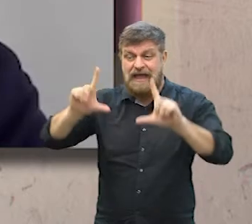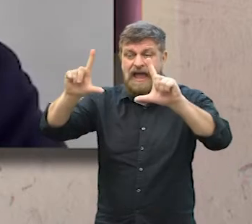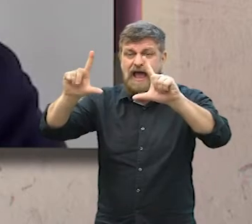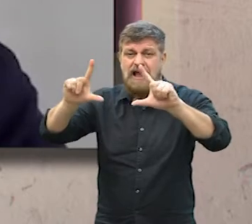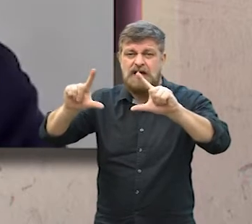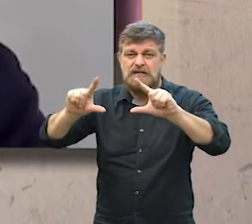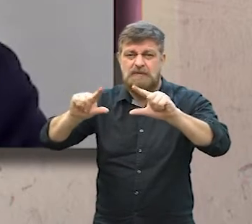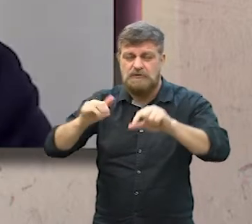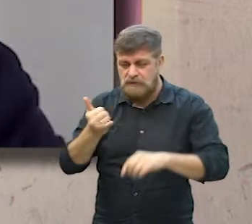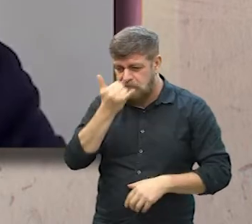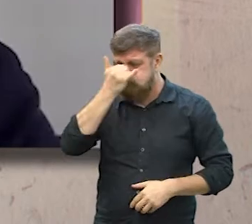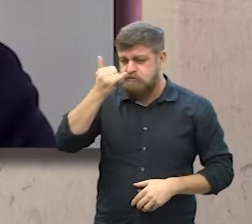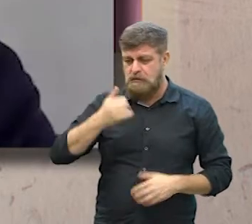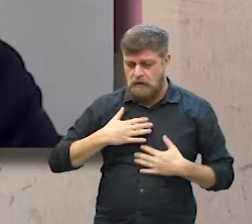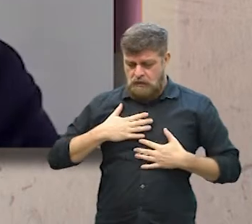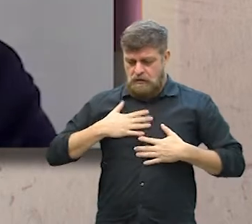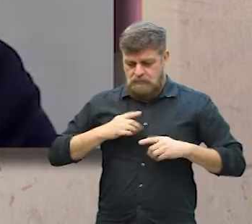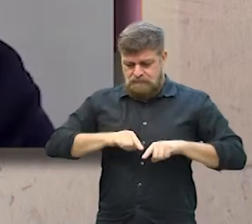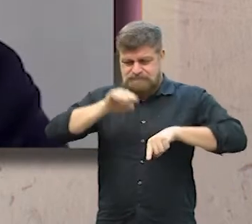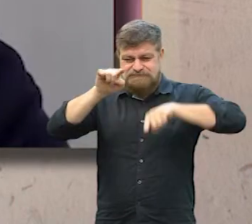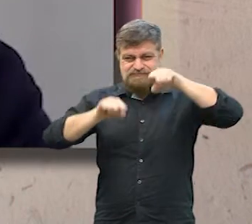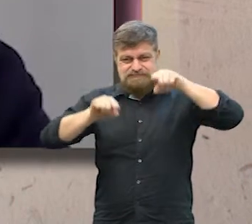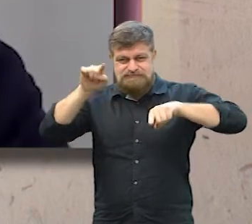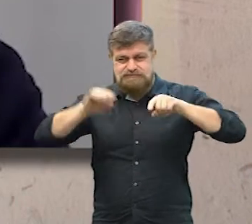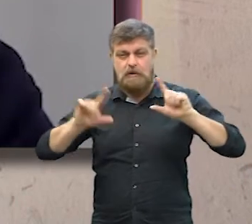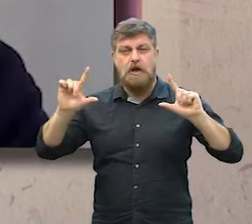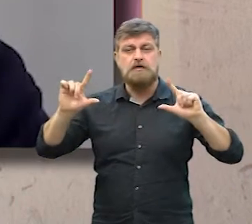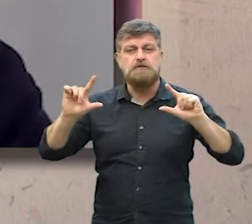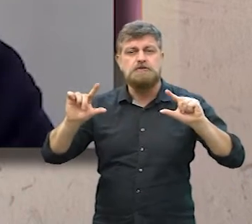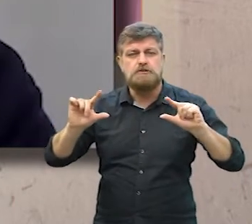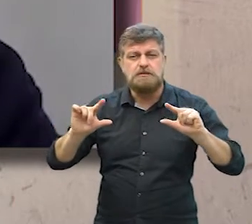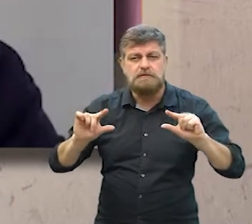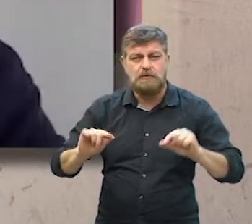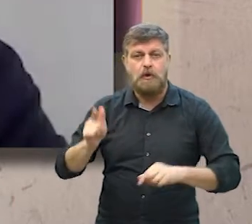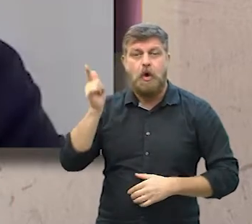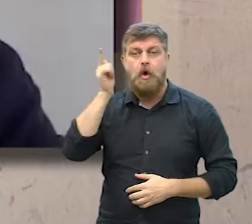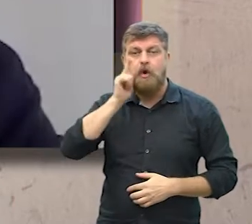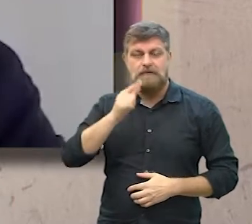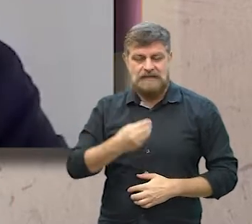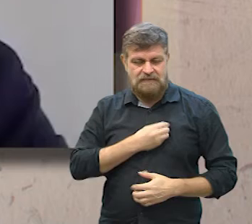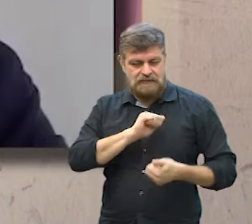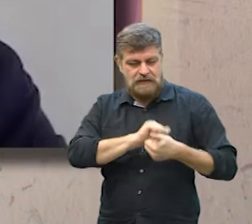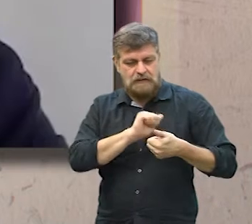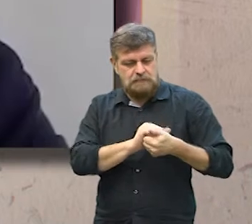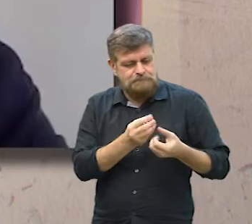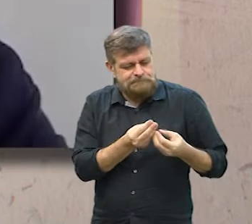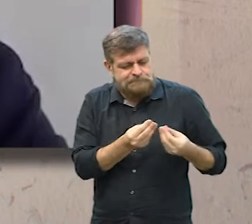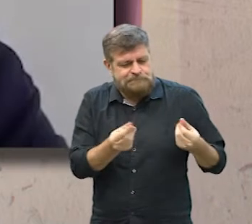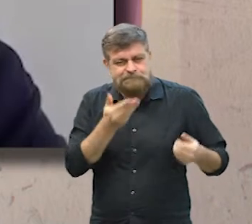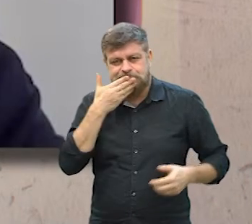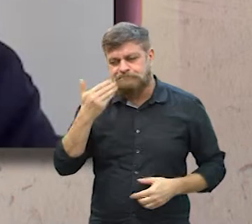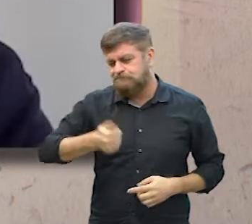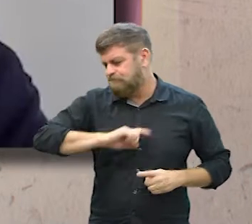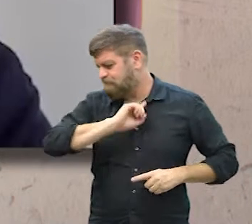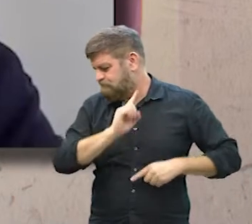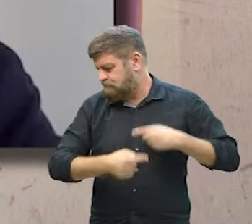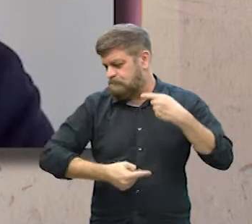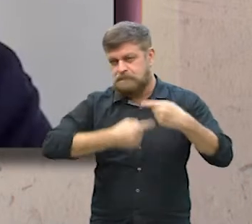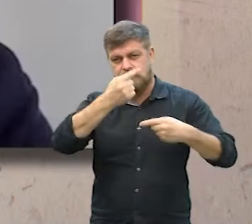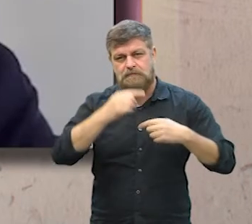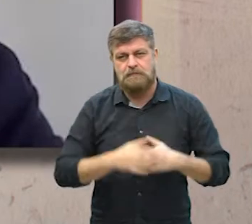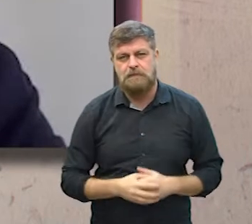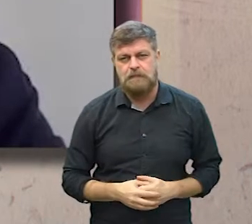número de exacerbações de crises de asma, ou seja, o risco de vida, você consegue, ao mesmo tempo, melhorar a qualidade de vida